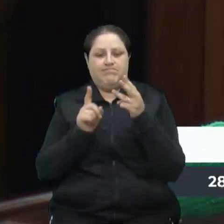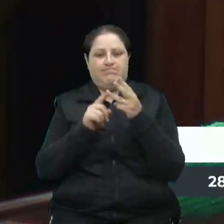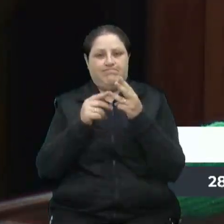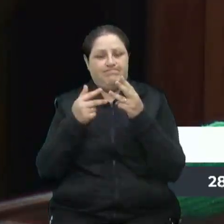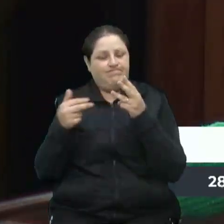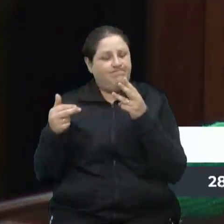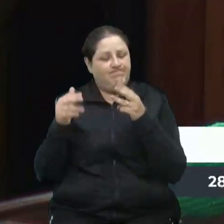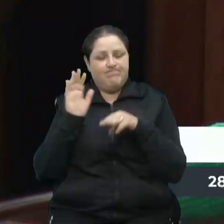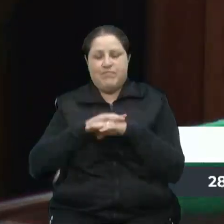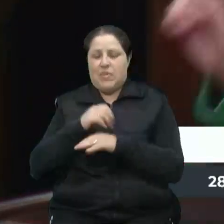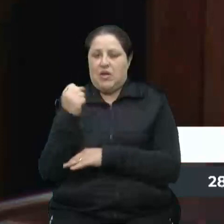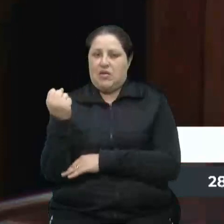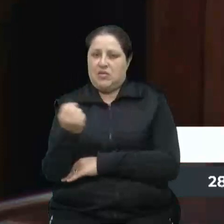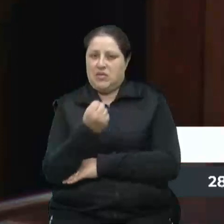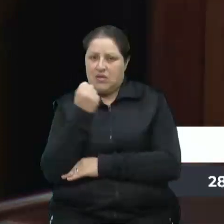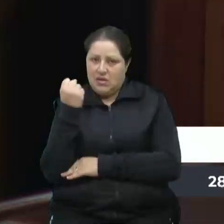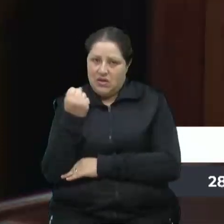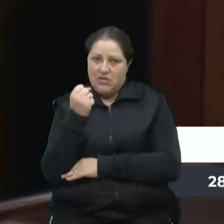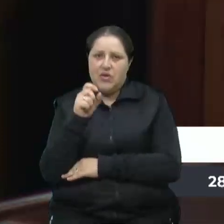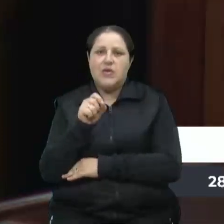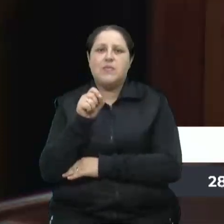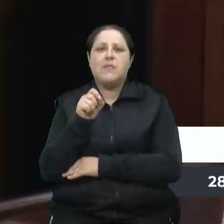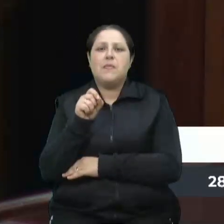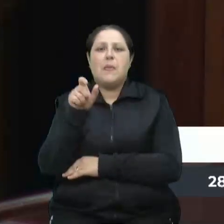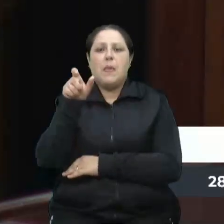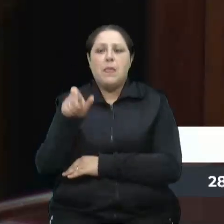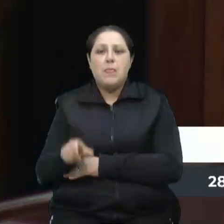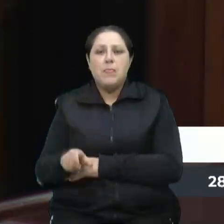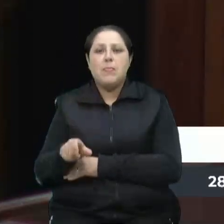um dos mais graves, quem está